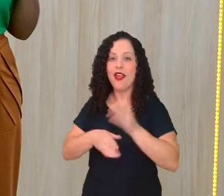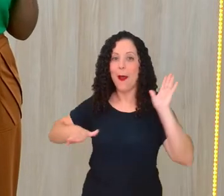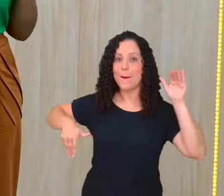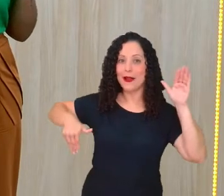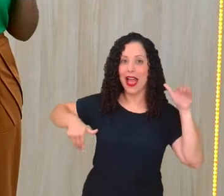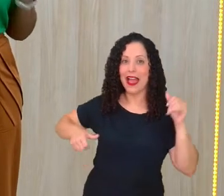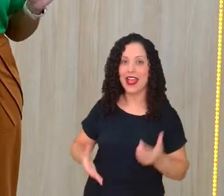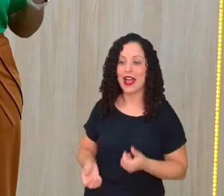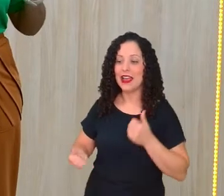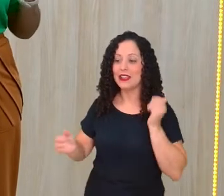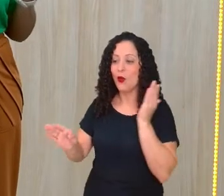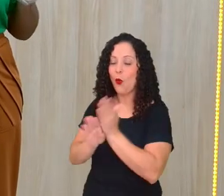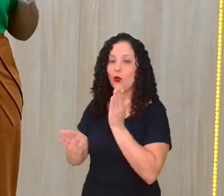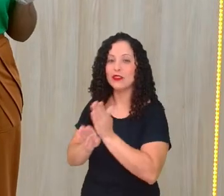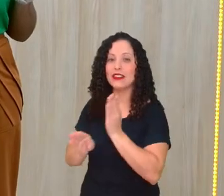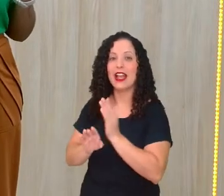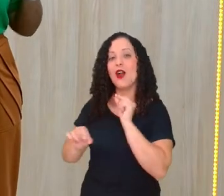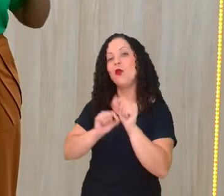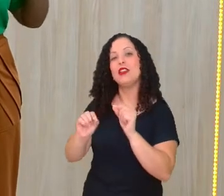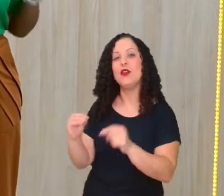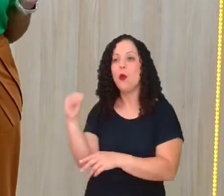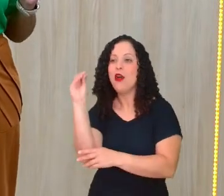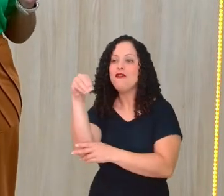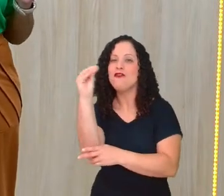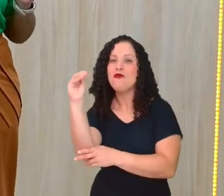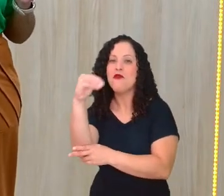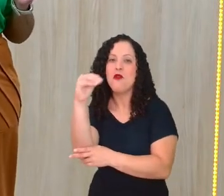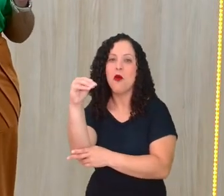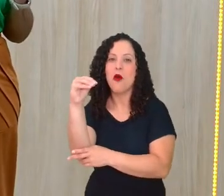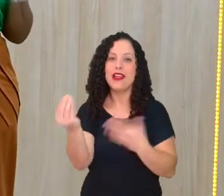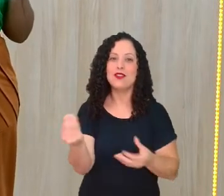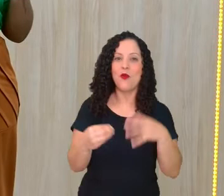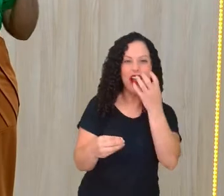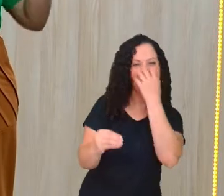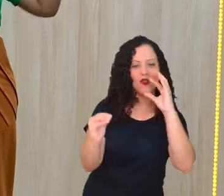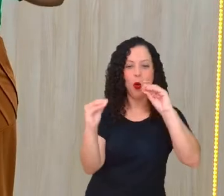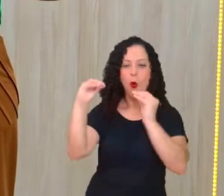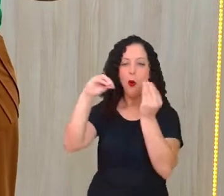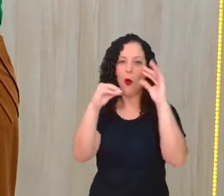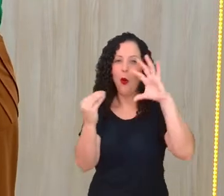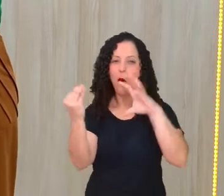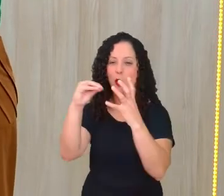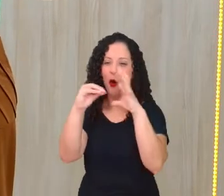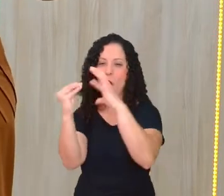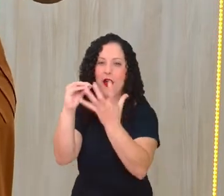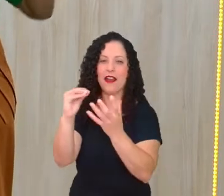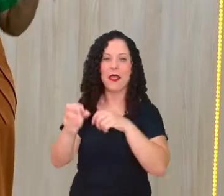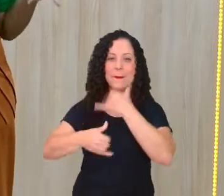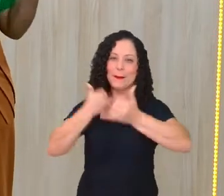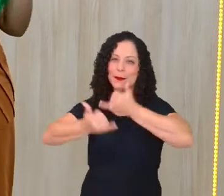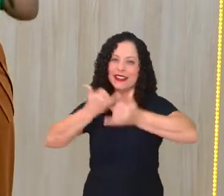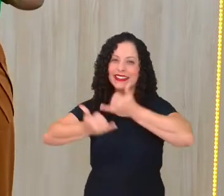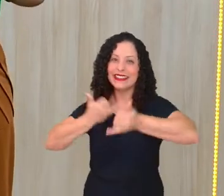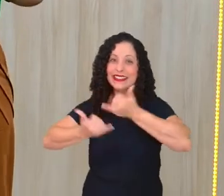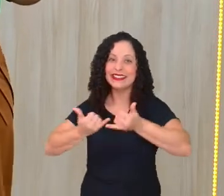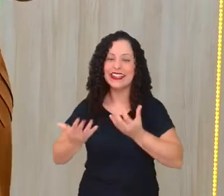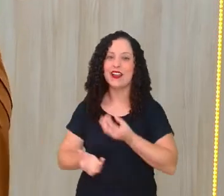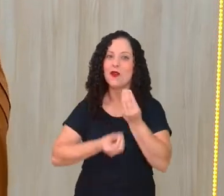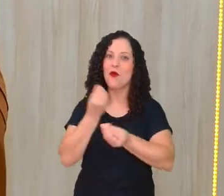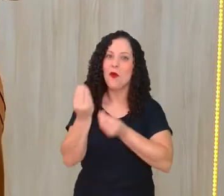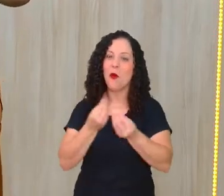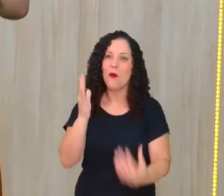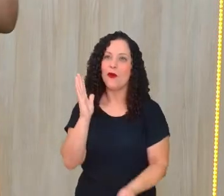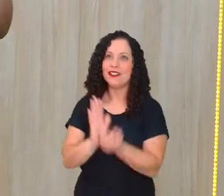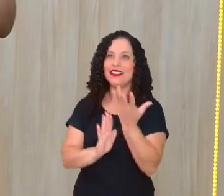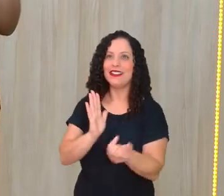E os dois Deus! começaram a brincar, a foca no mar e o cachorro na areia. E aí eu fiquei pensando, Que coisa linda! que momento excelente para criar uma fábula